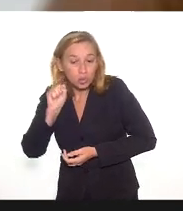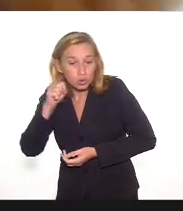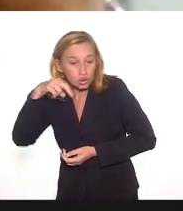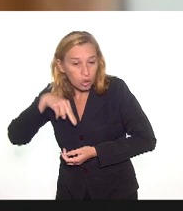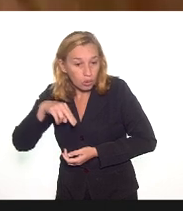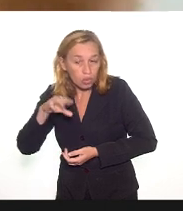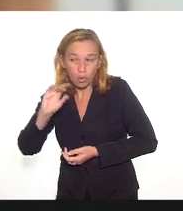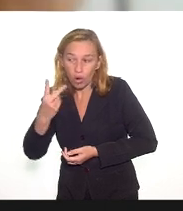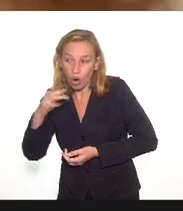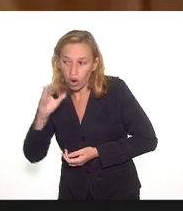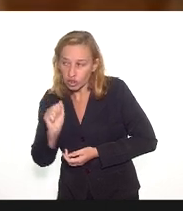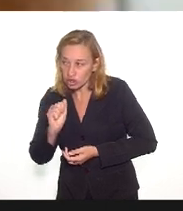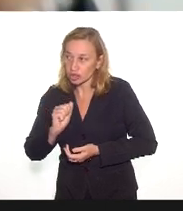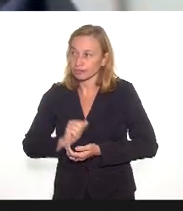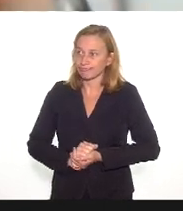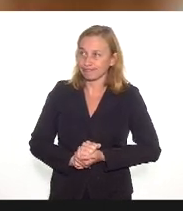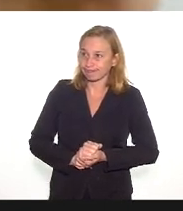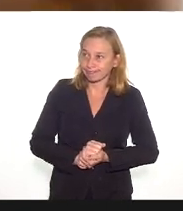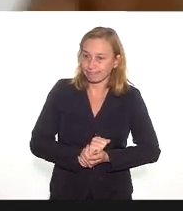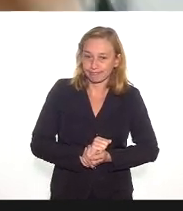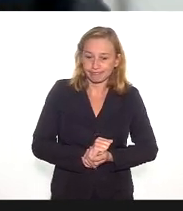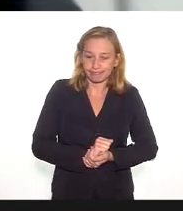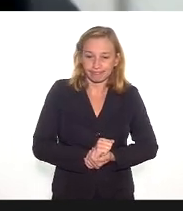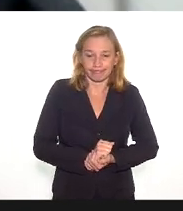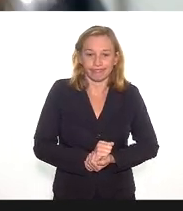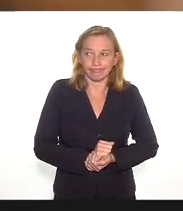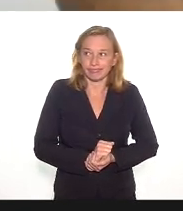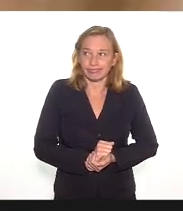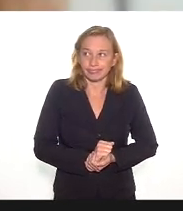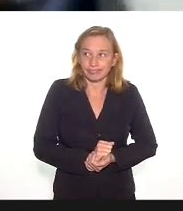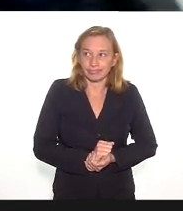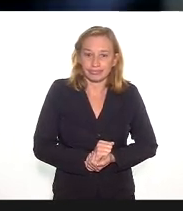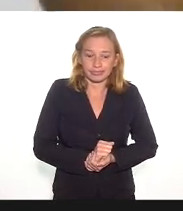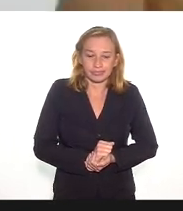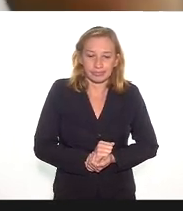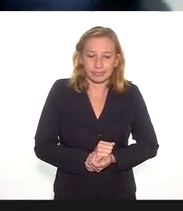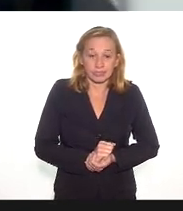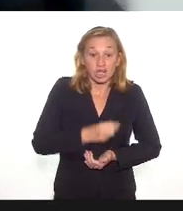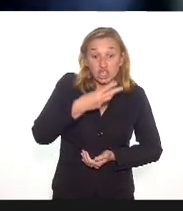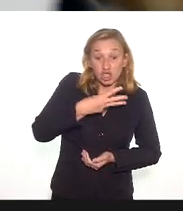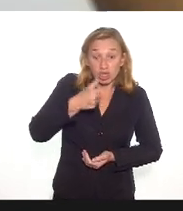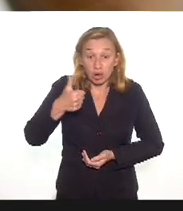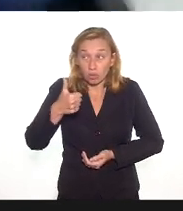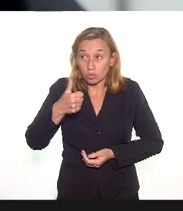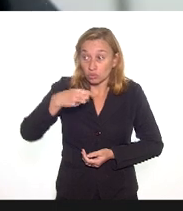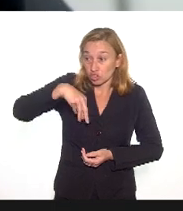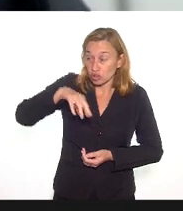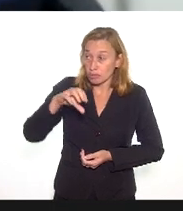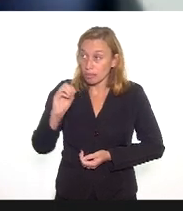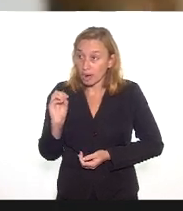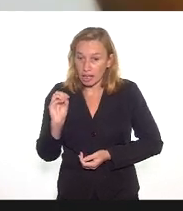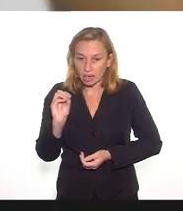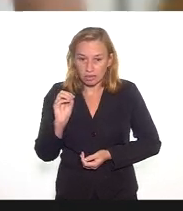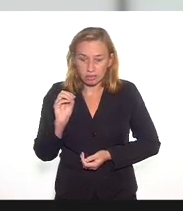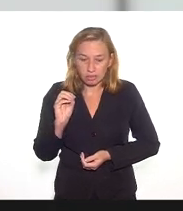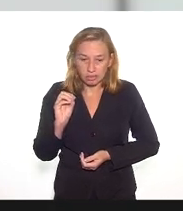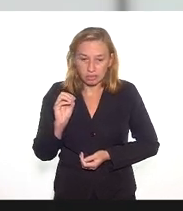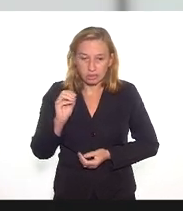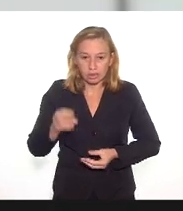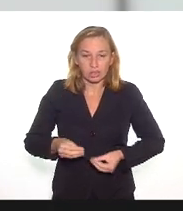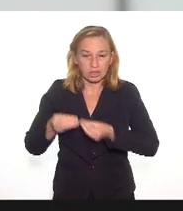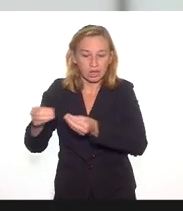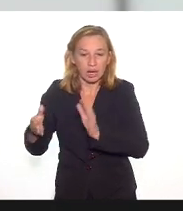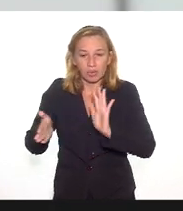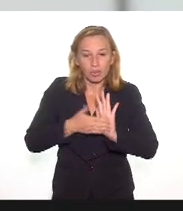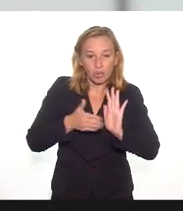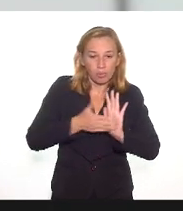Então, vê o cronograma. Daqui, 31 de maio, tem que estar entregue a proposta de adesão